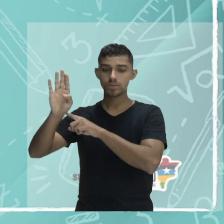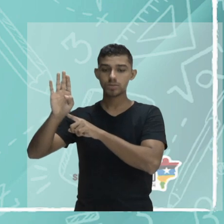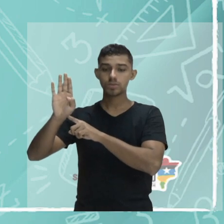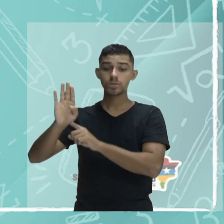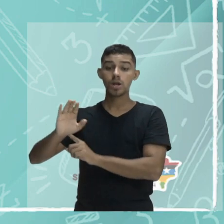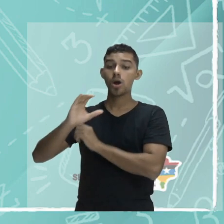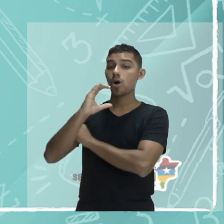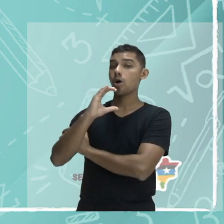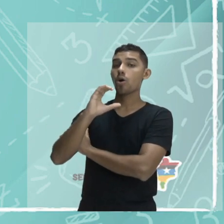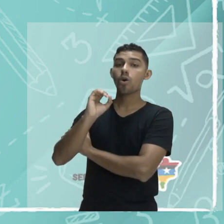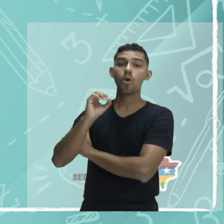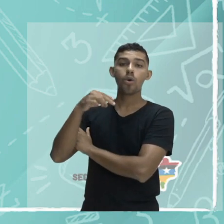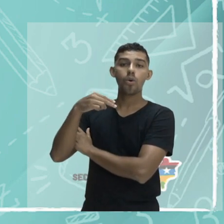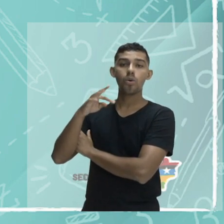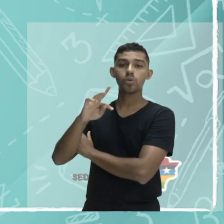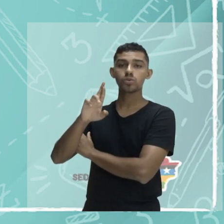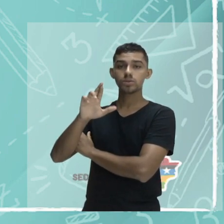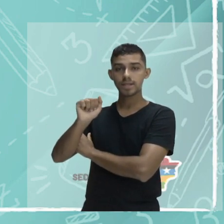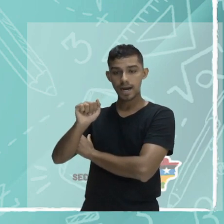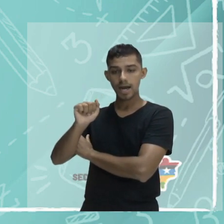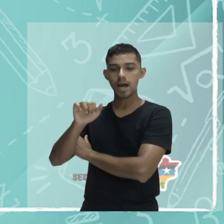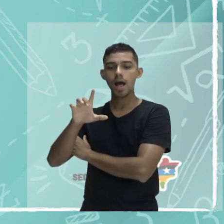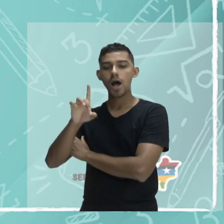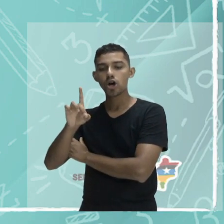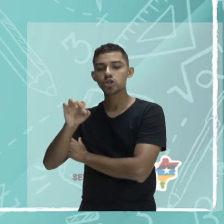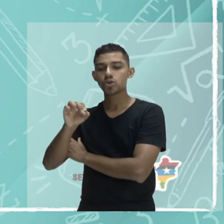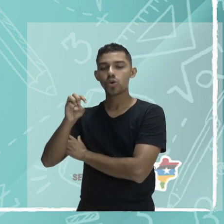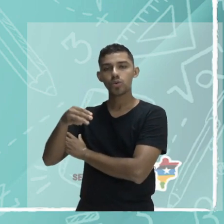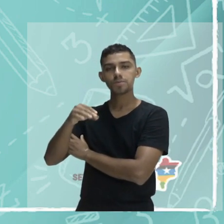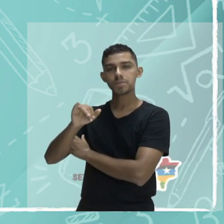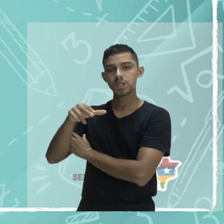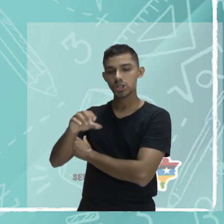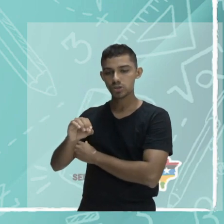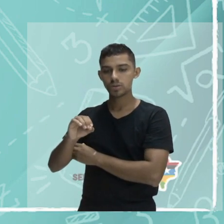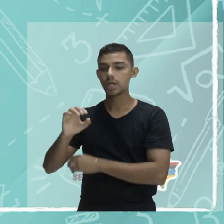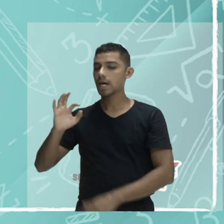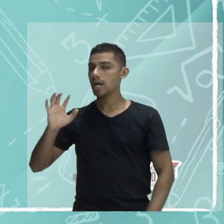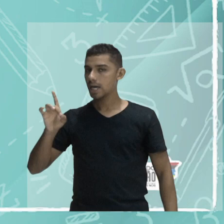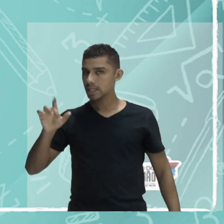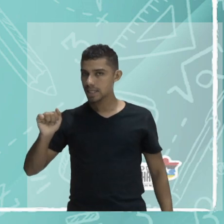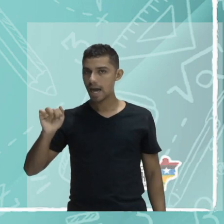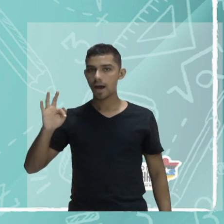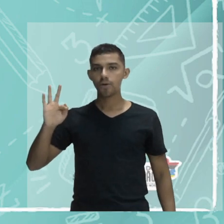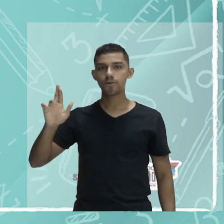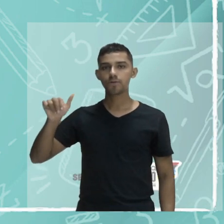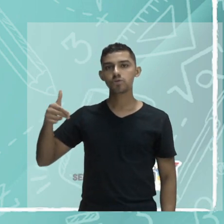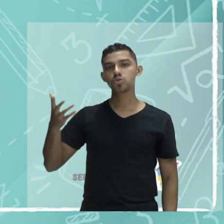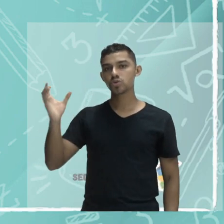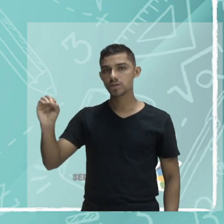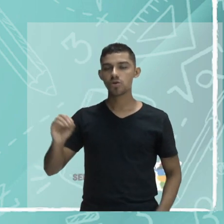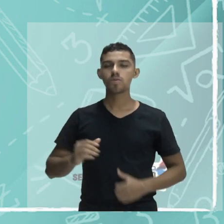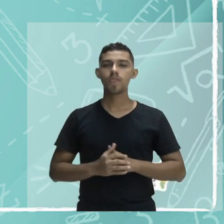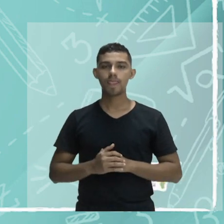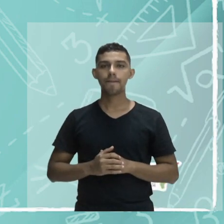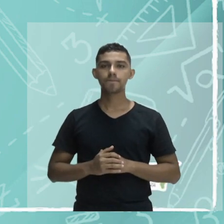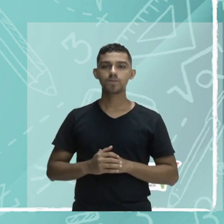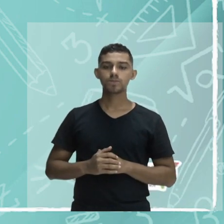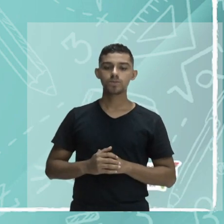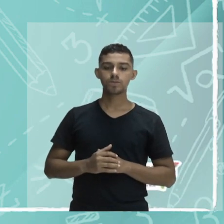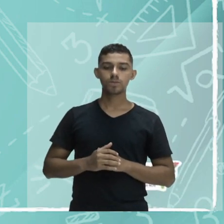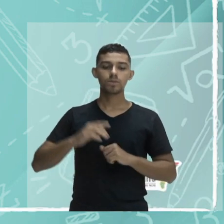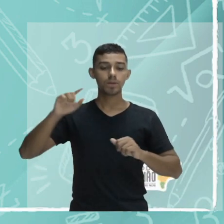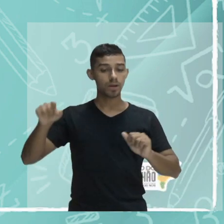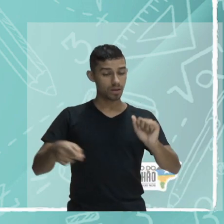de contradomínio da função. Certo? E os elementos de B que estão associados a